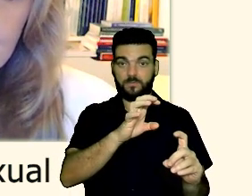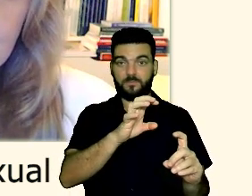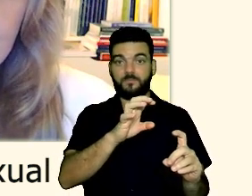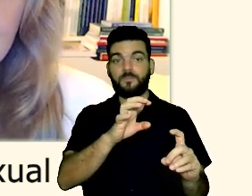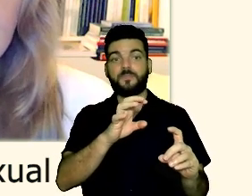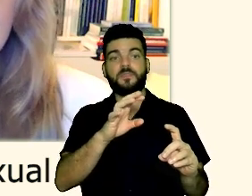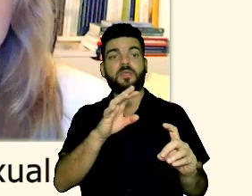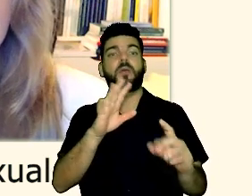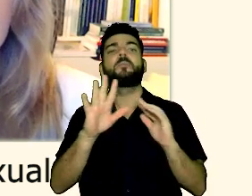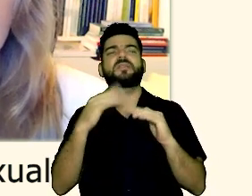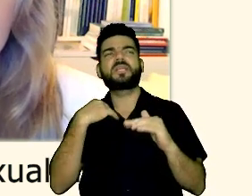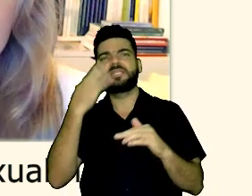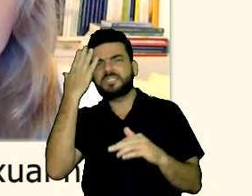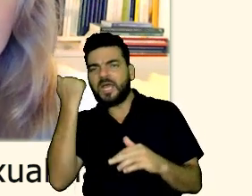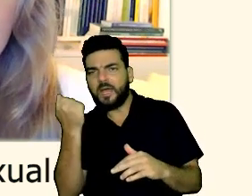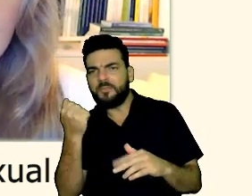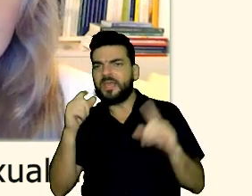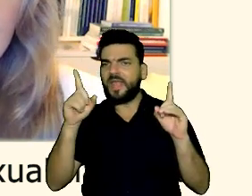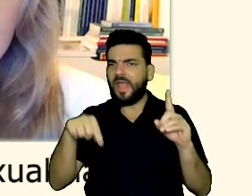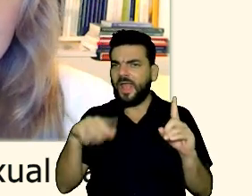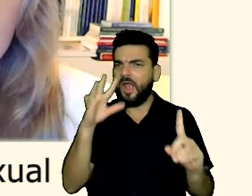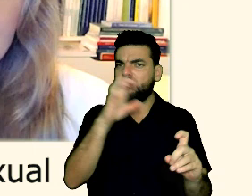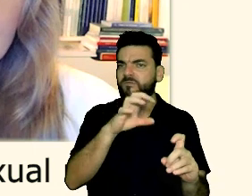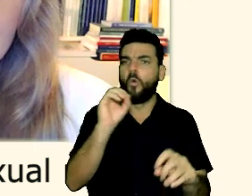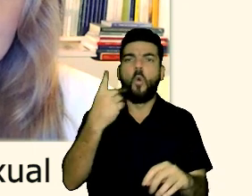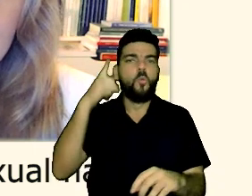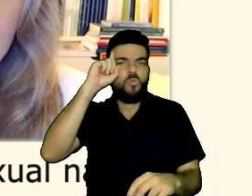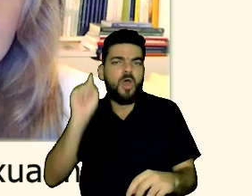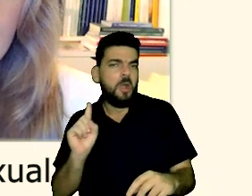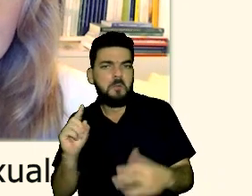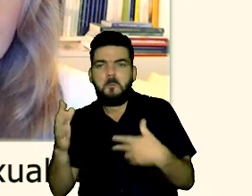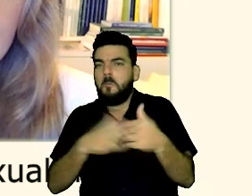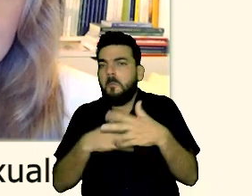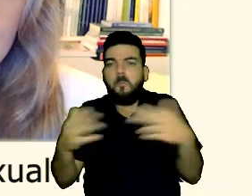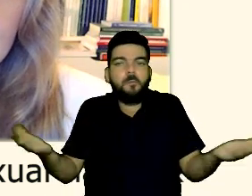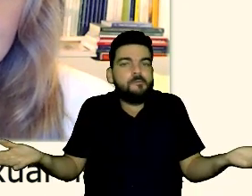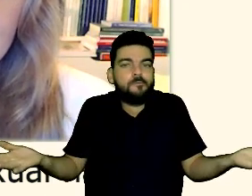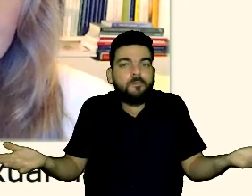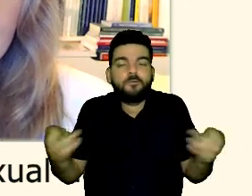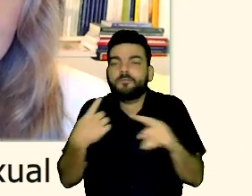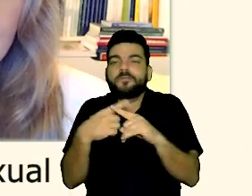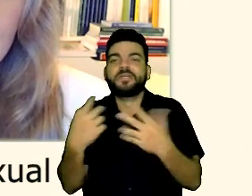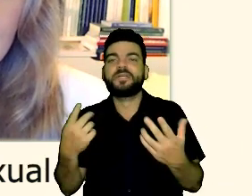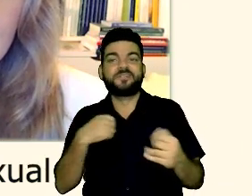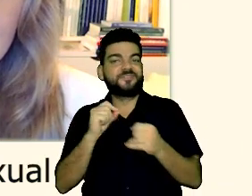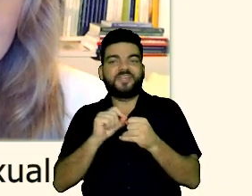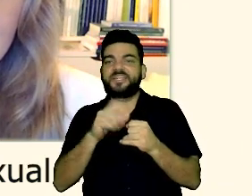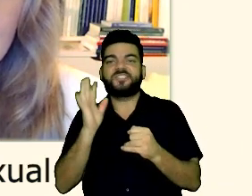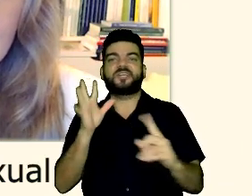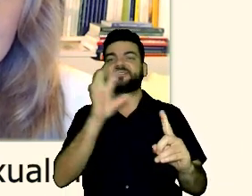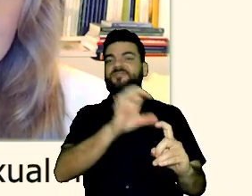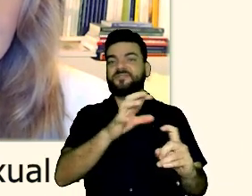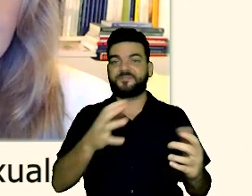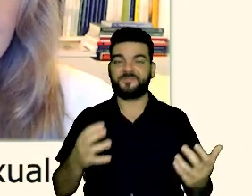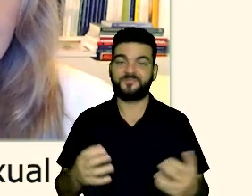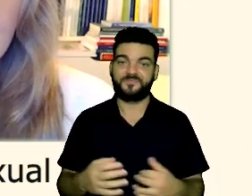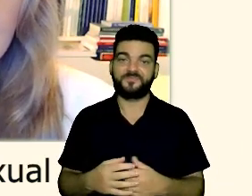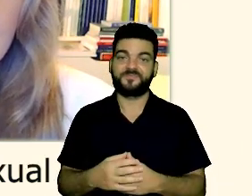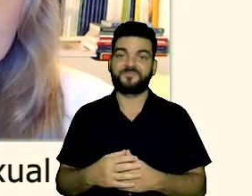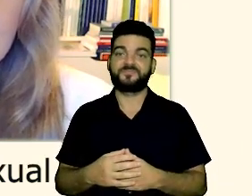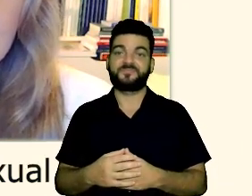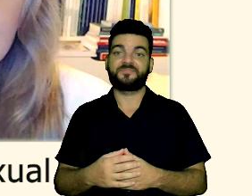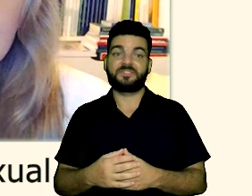maneira a causar sofrimento, causar estresse, causar humilhação no sujeito, né, o